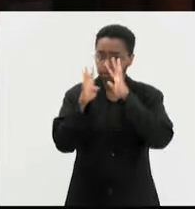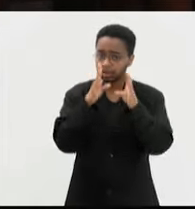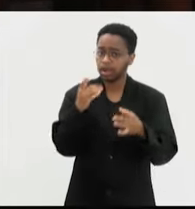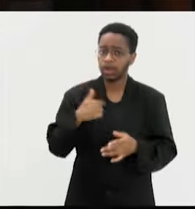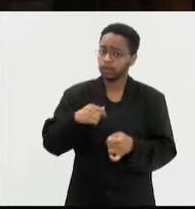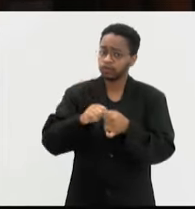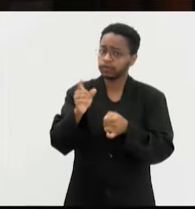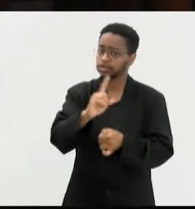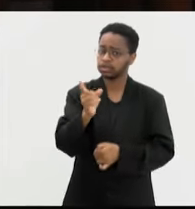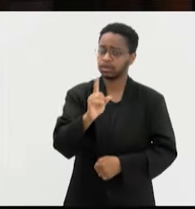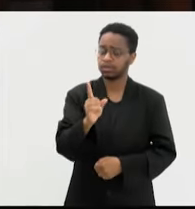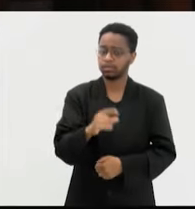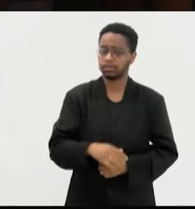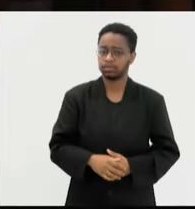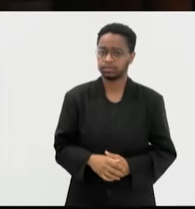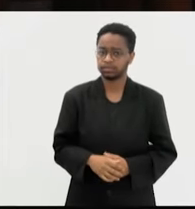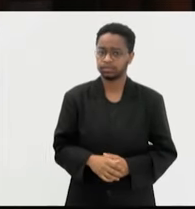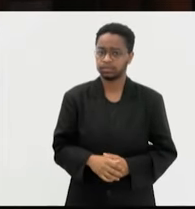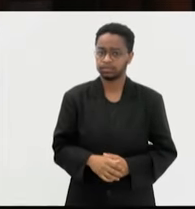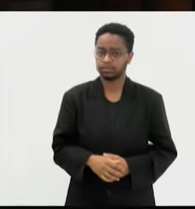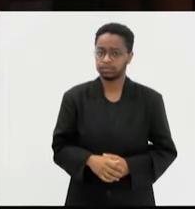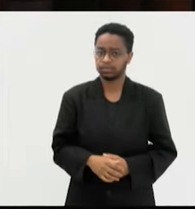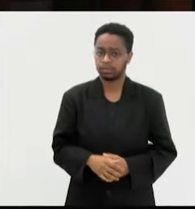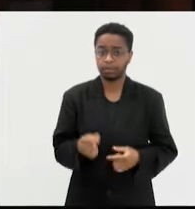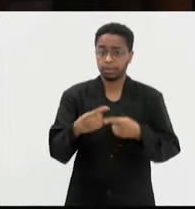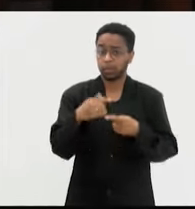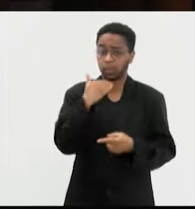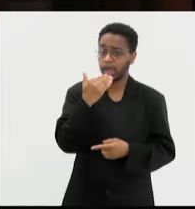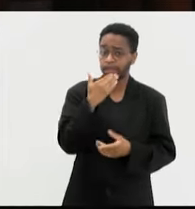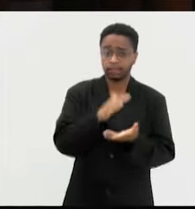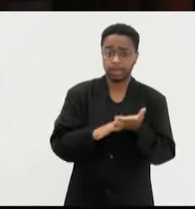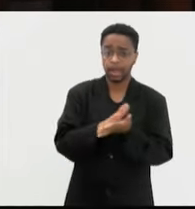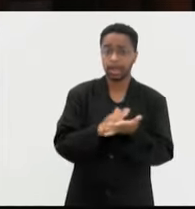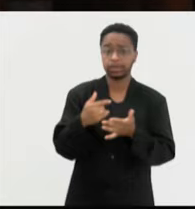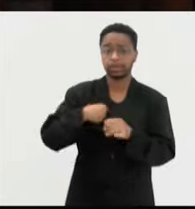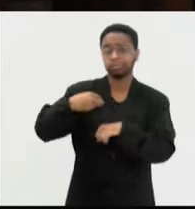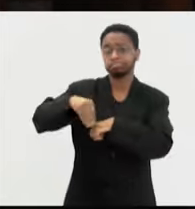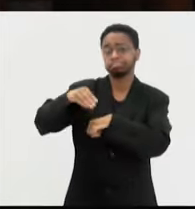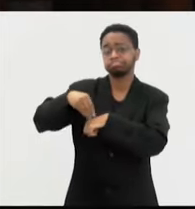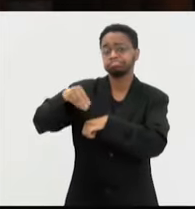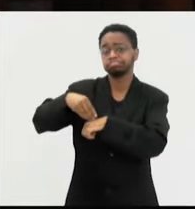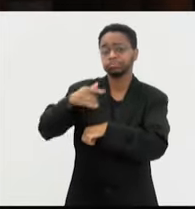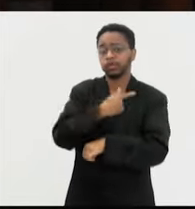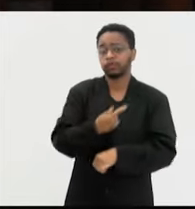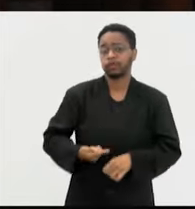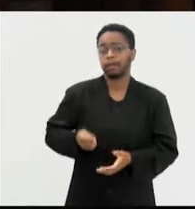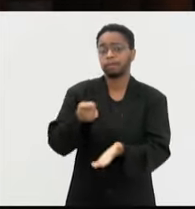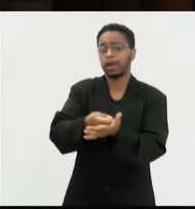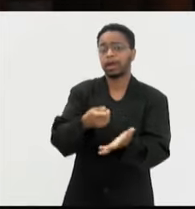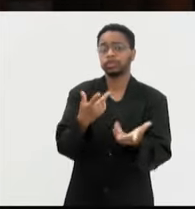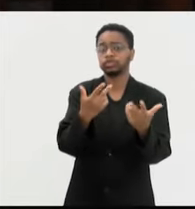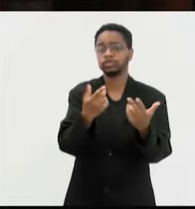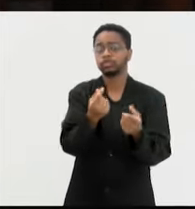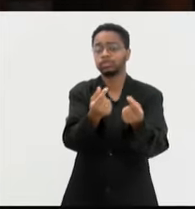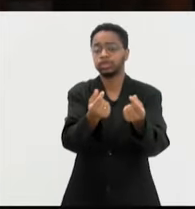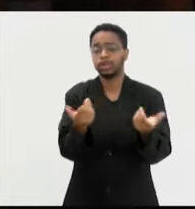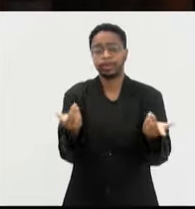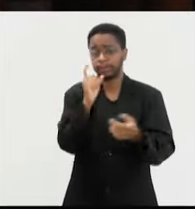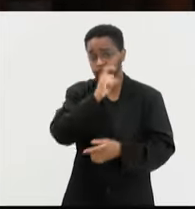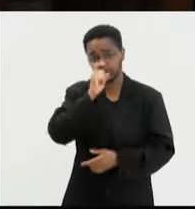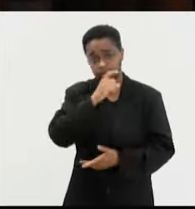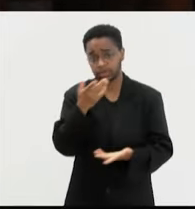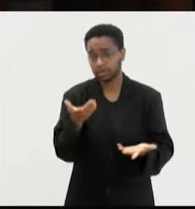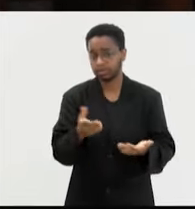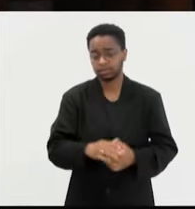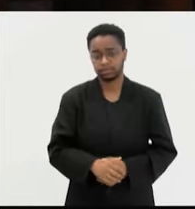não vou fazer mímica com vocês não adianta alguma coisa fazer indicação aqui pro Governador pagar GR um projeto de lei pro é mímica